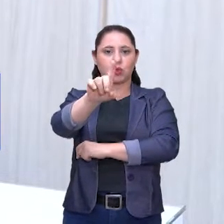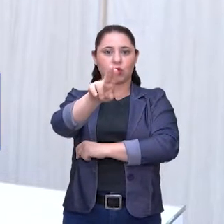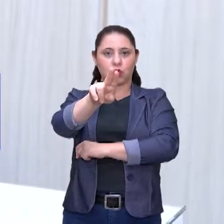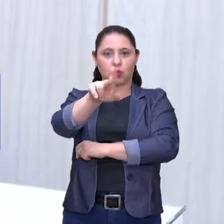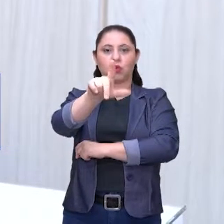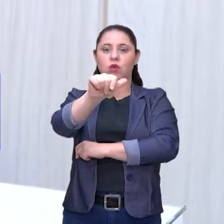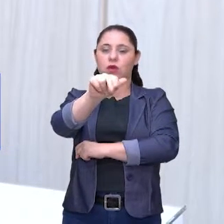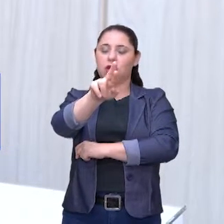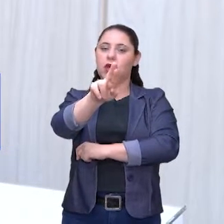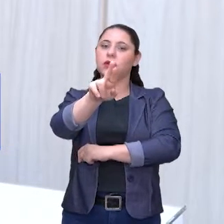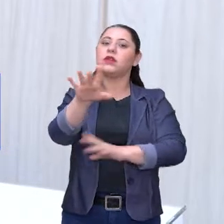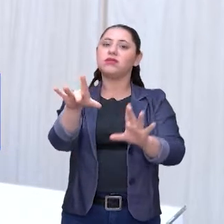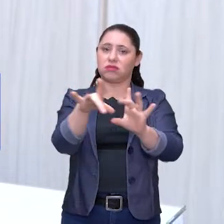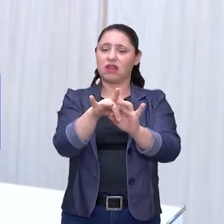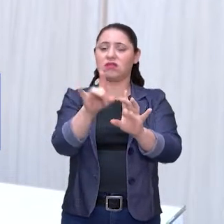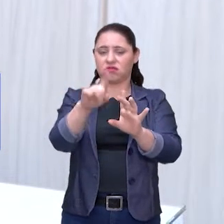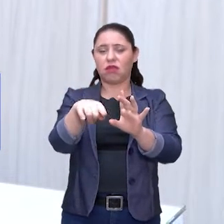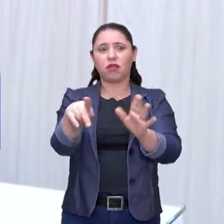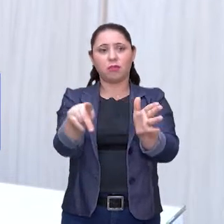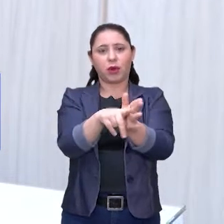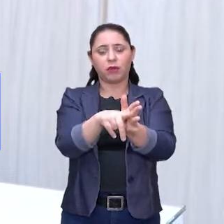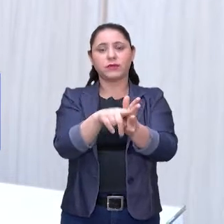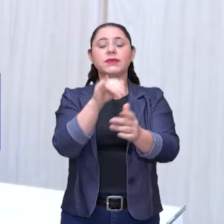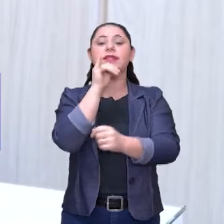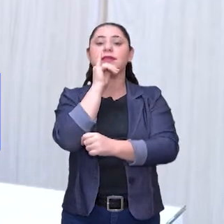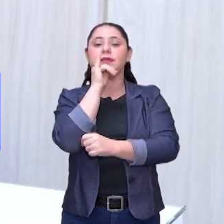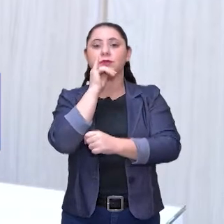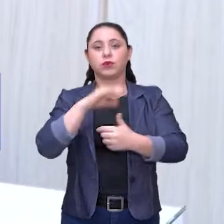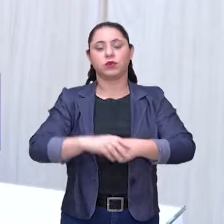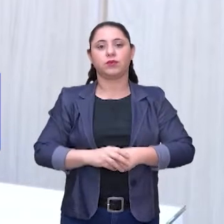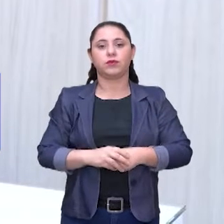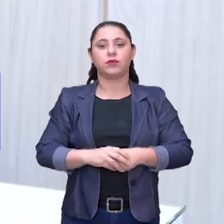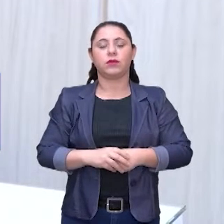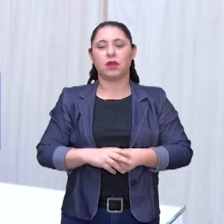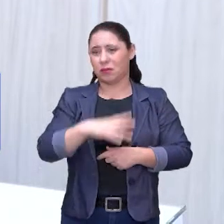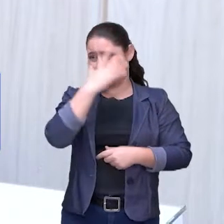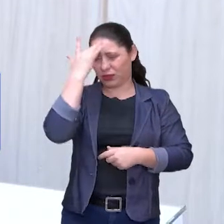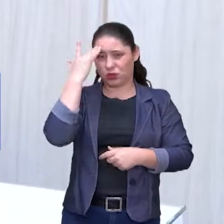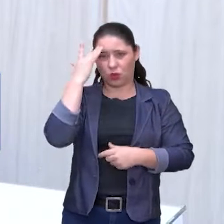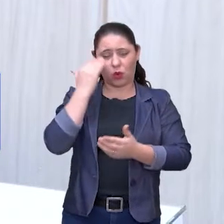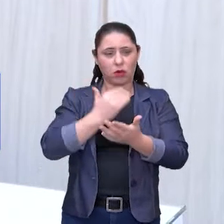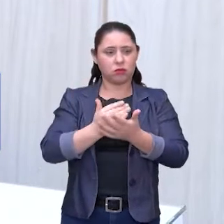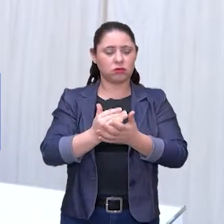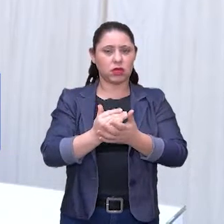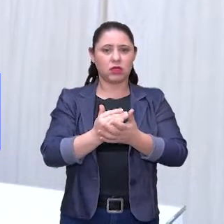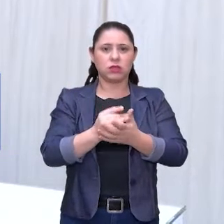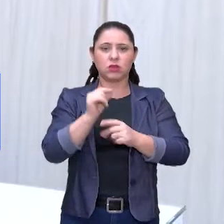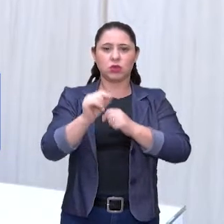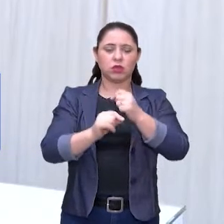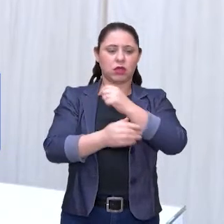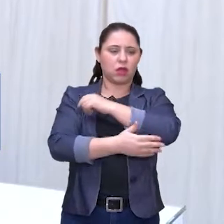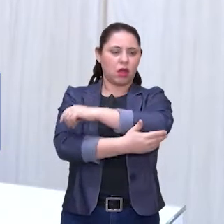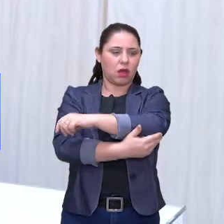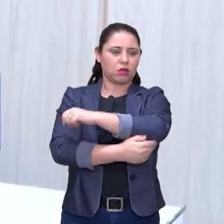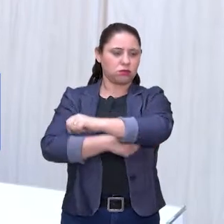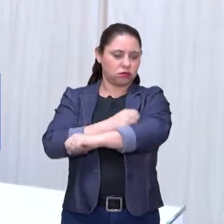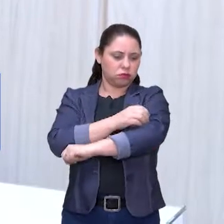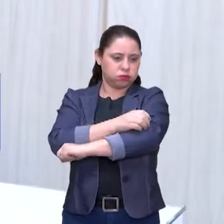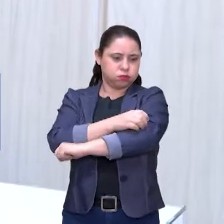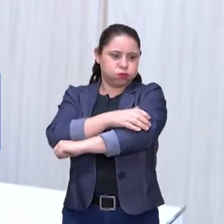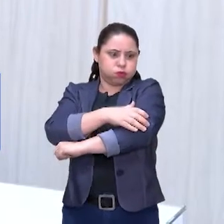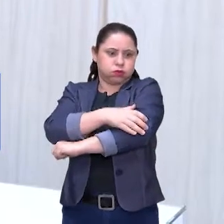né? Tem associação, né? Por exemplo, o paciente começa a ter inchaço